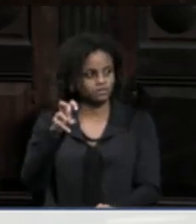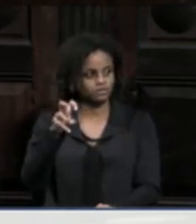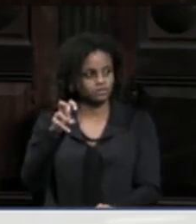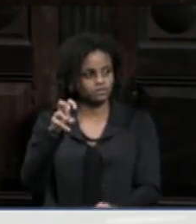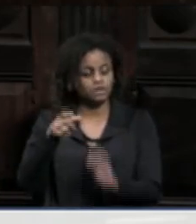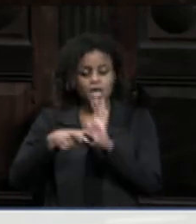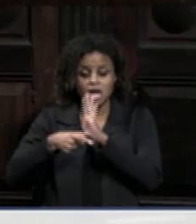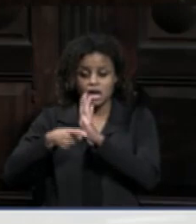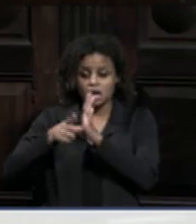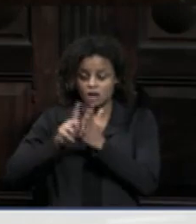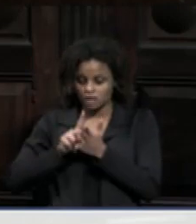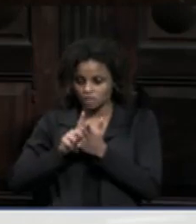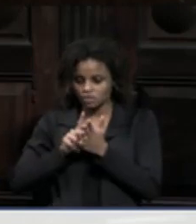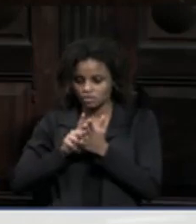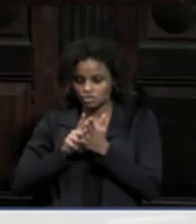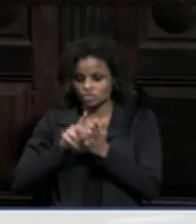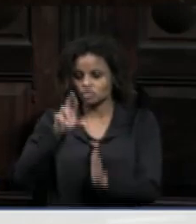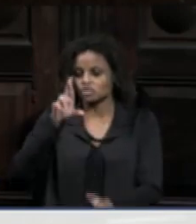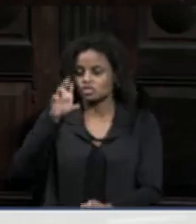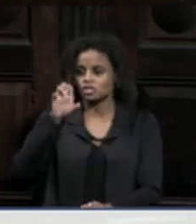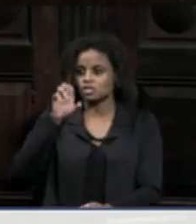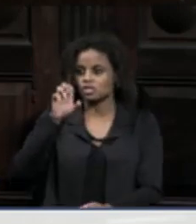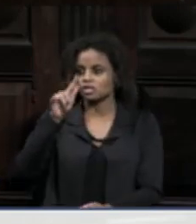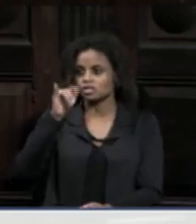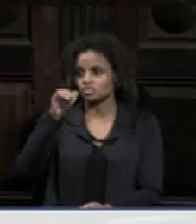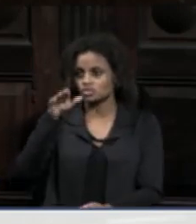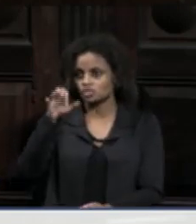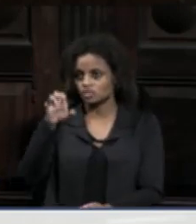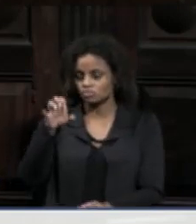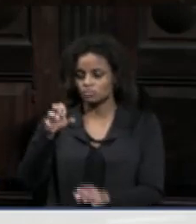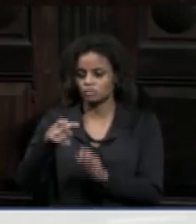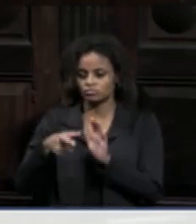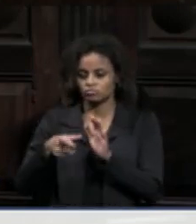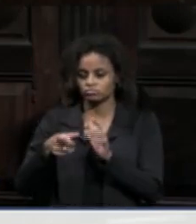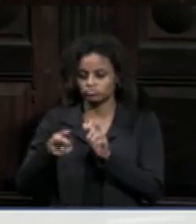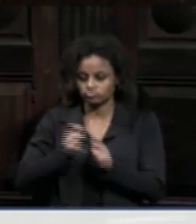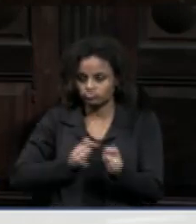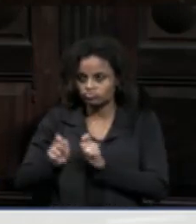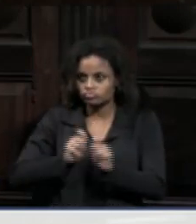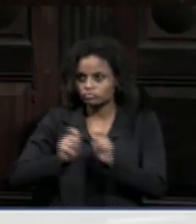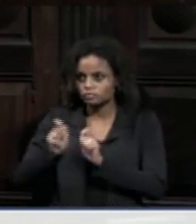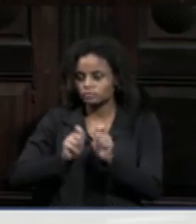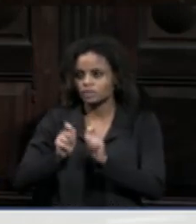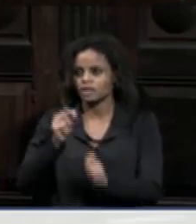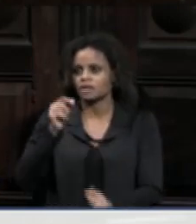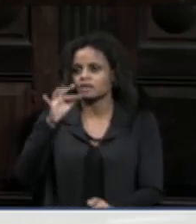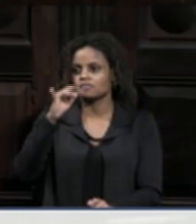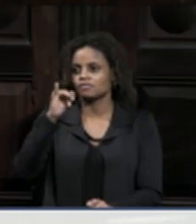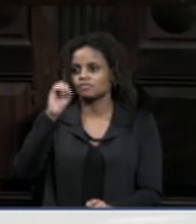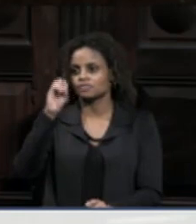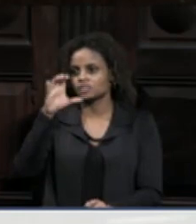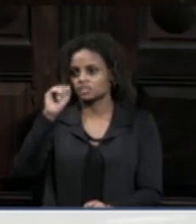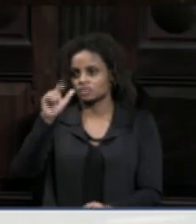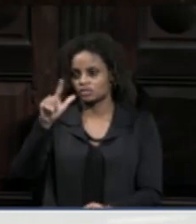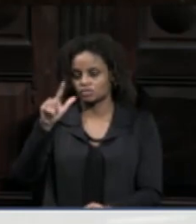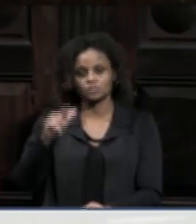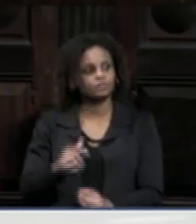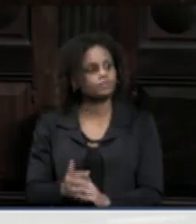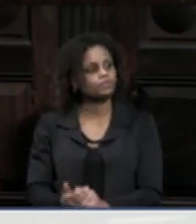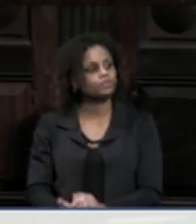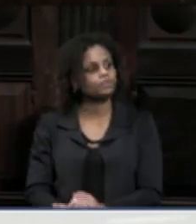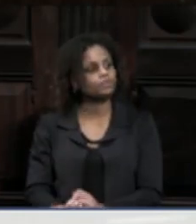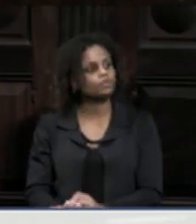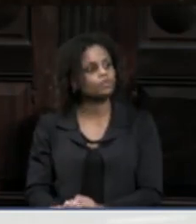de recuperação fiscal, e que os chefes desses poderes garantiam